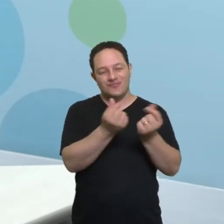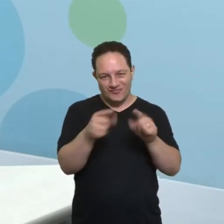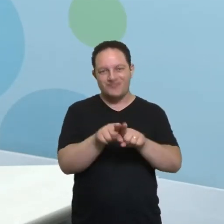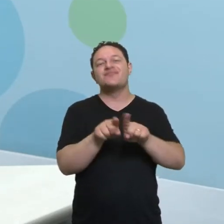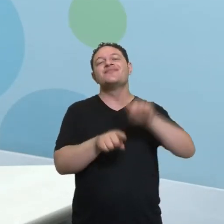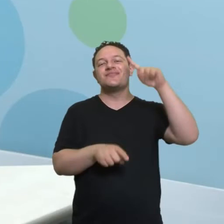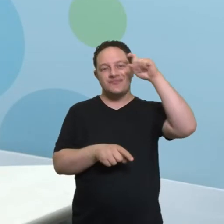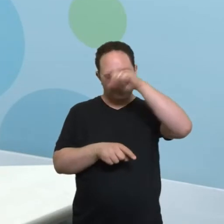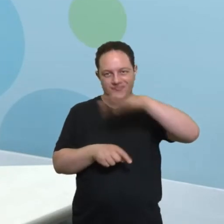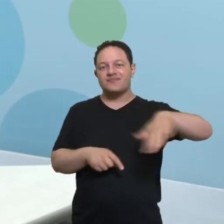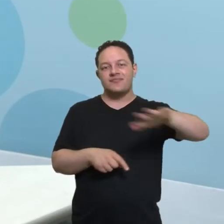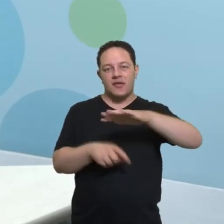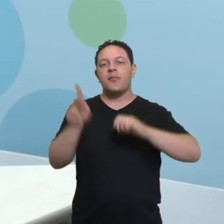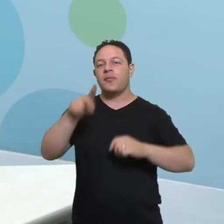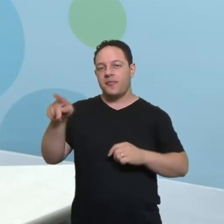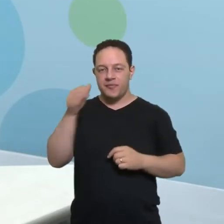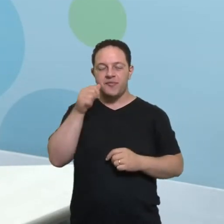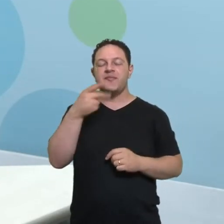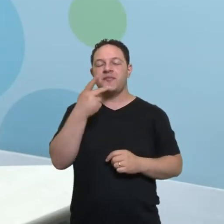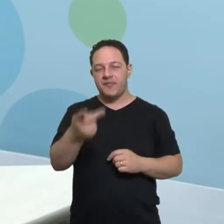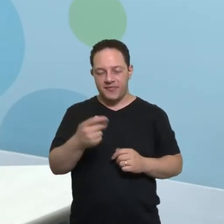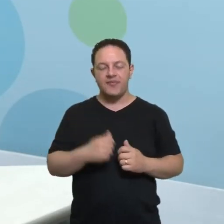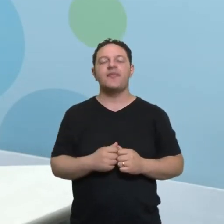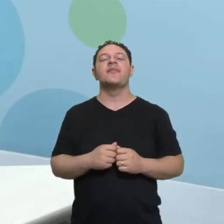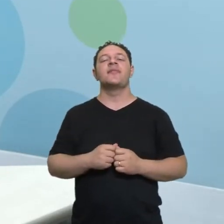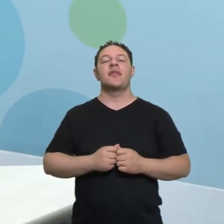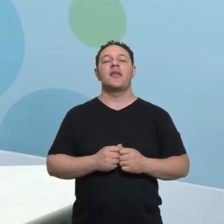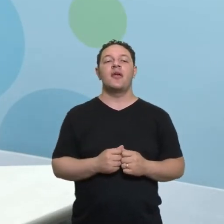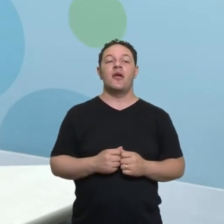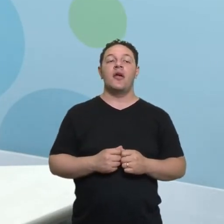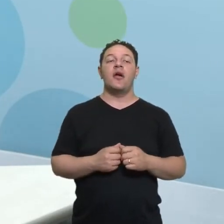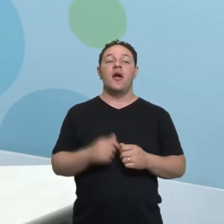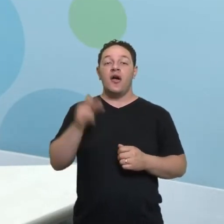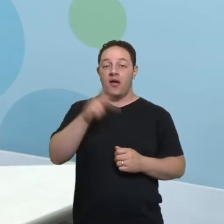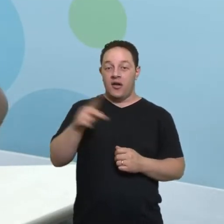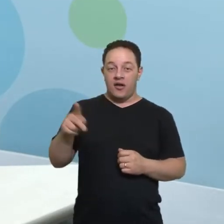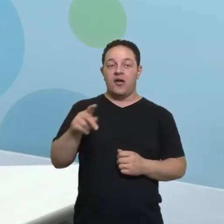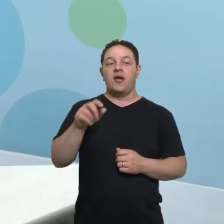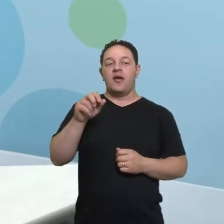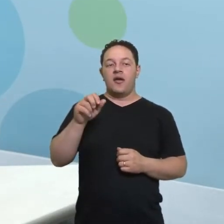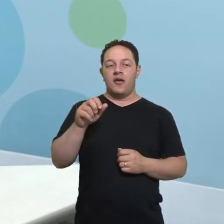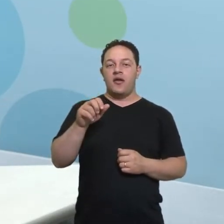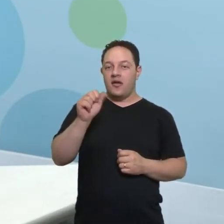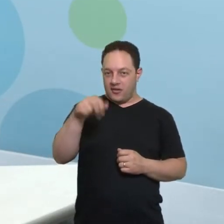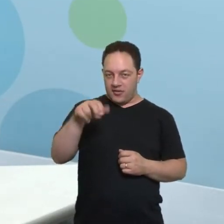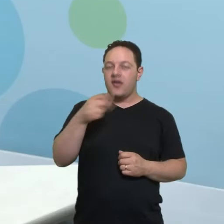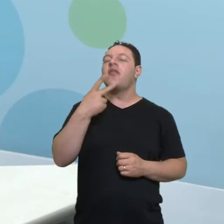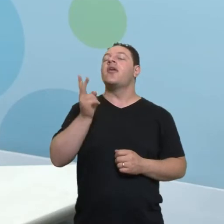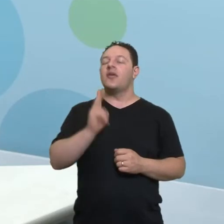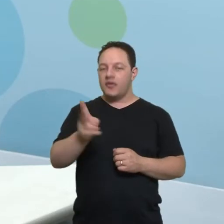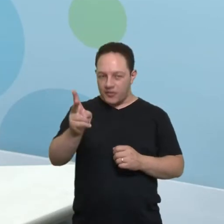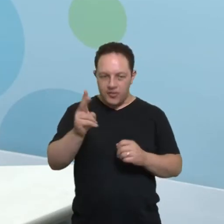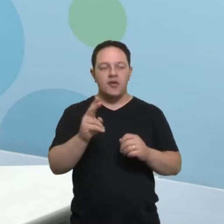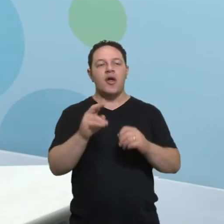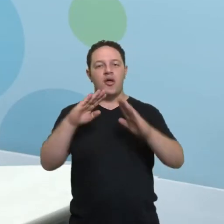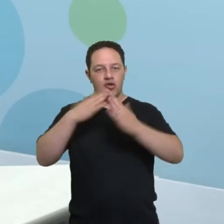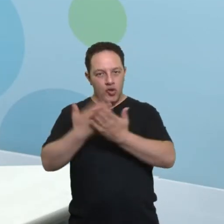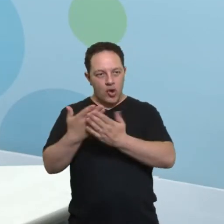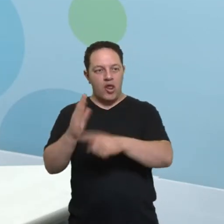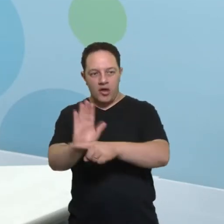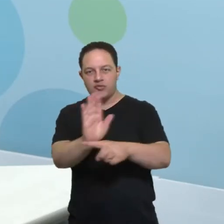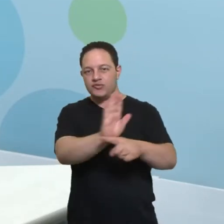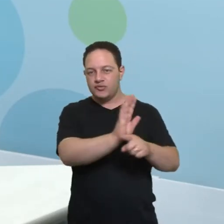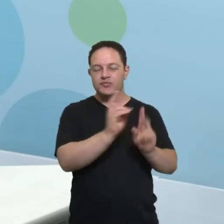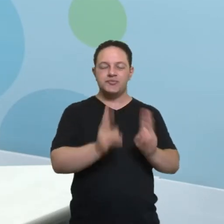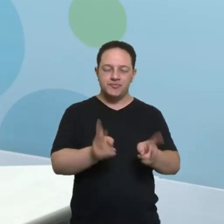interferiram a professora Neide tá comentando aqui lembrando a gente aqui é professor a louça fala continuar realizando as atividades na escola